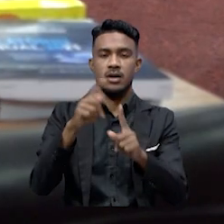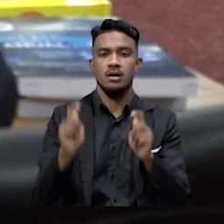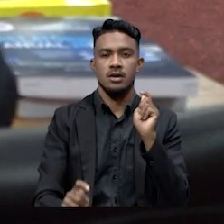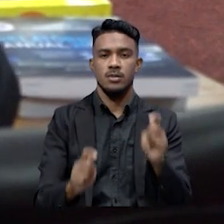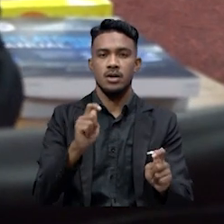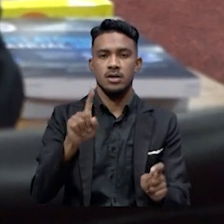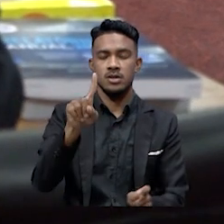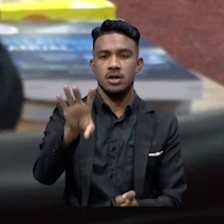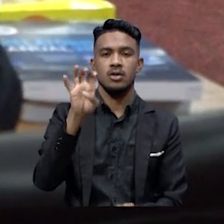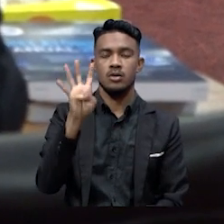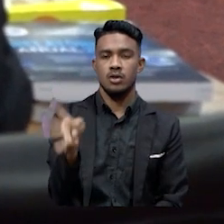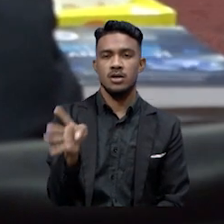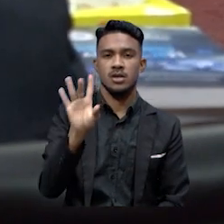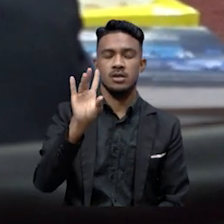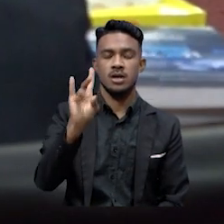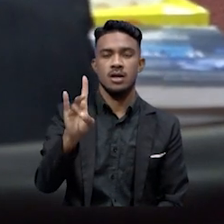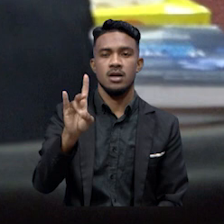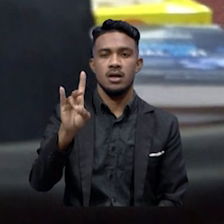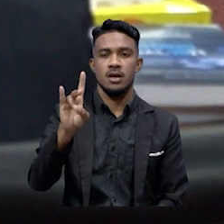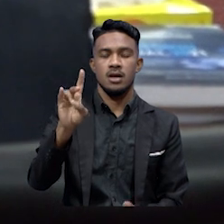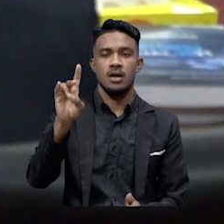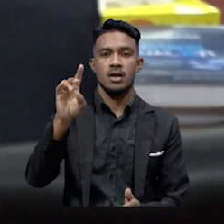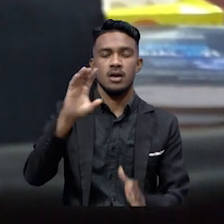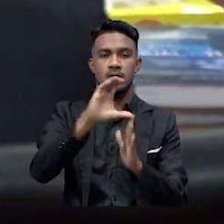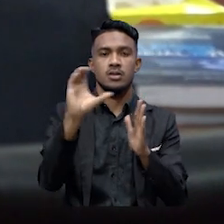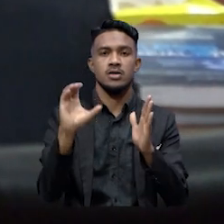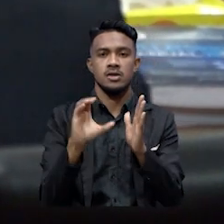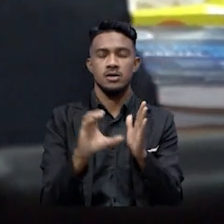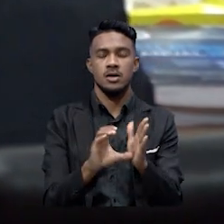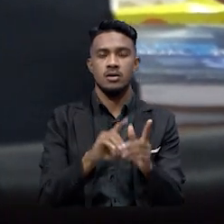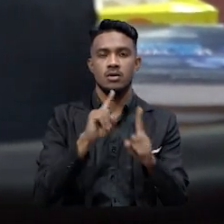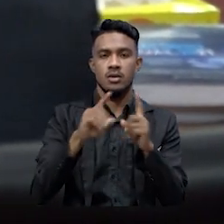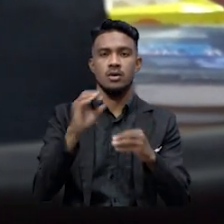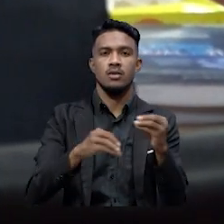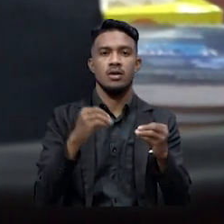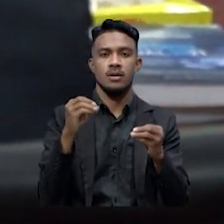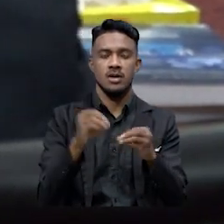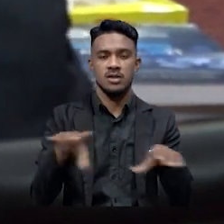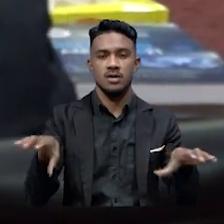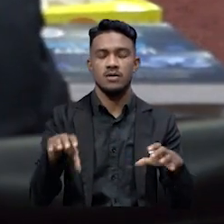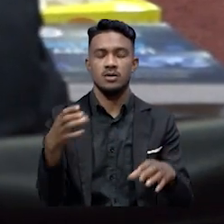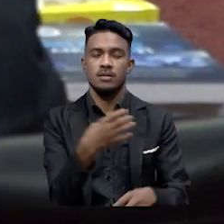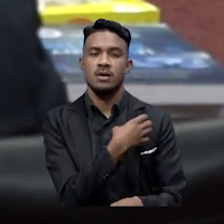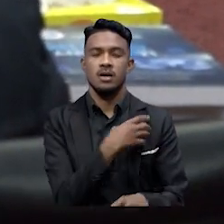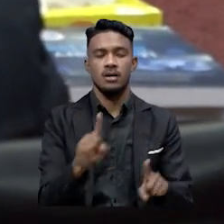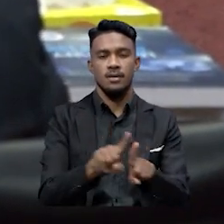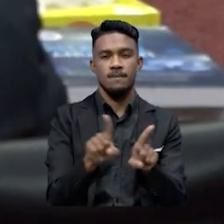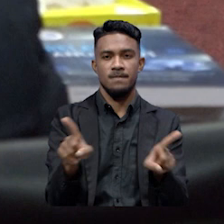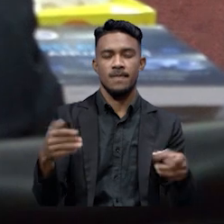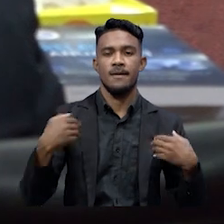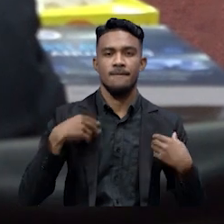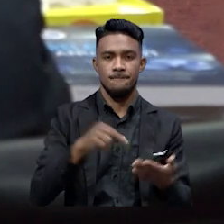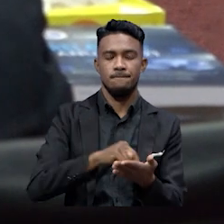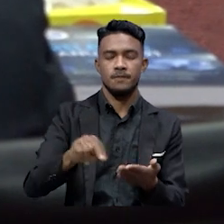147 Constituição temi kona ba competência PNTL nian mai be iha nomor